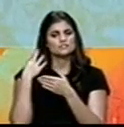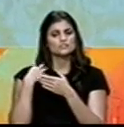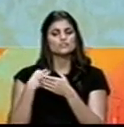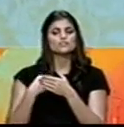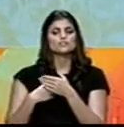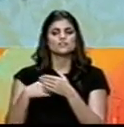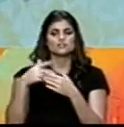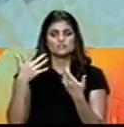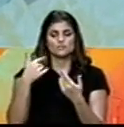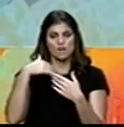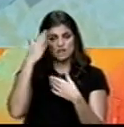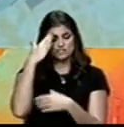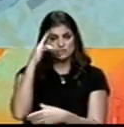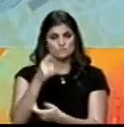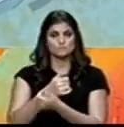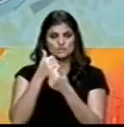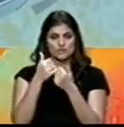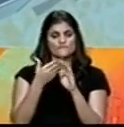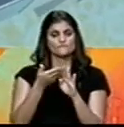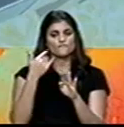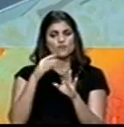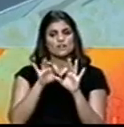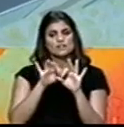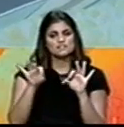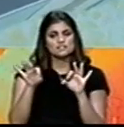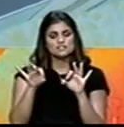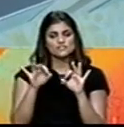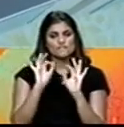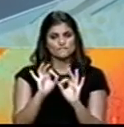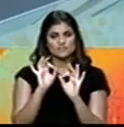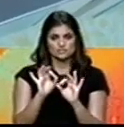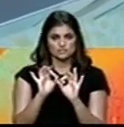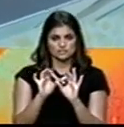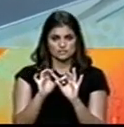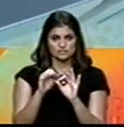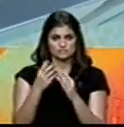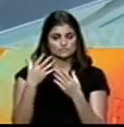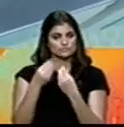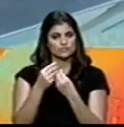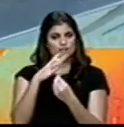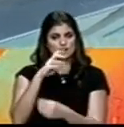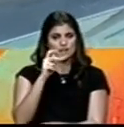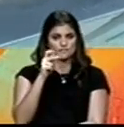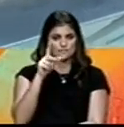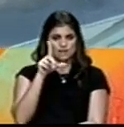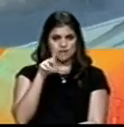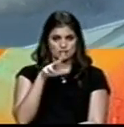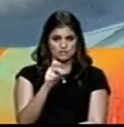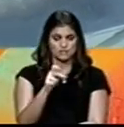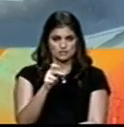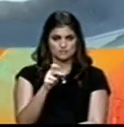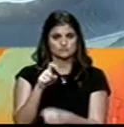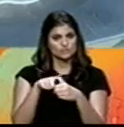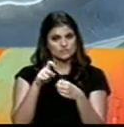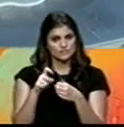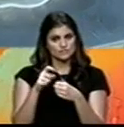Real achou por bem retirarmos a salsicha fresca e colocarmos cavala de conserva. Muito bem, achou muito